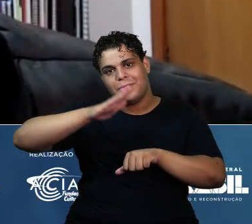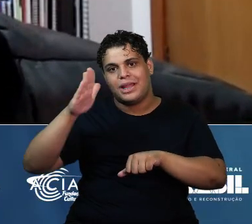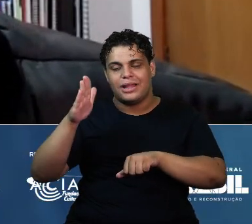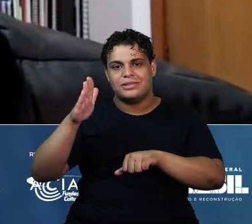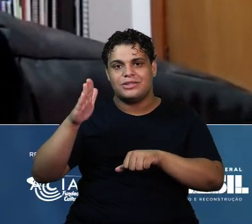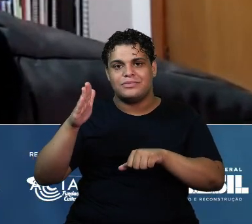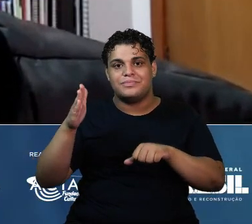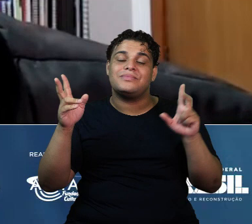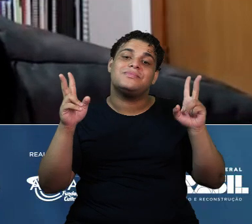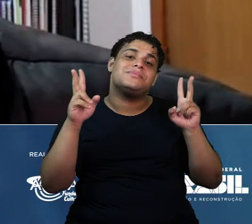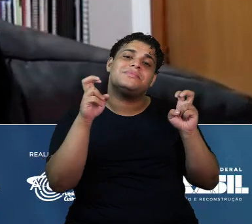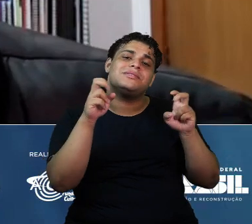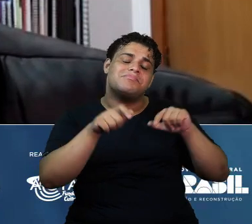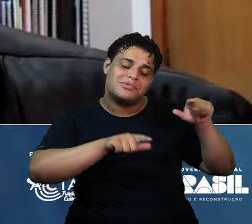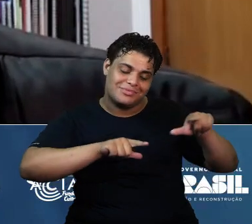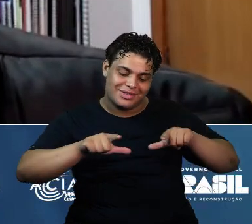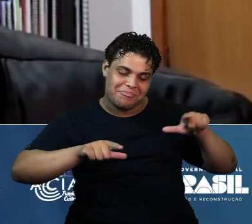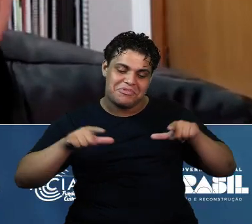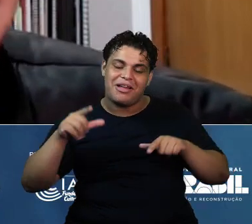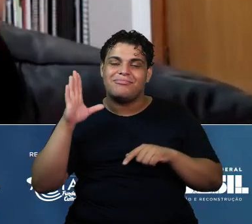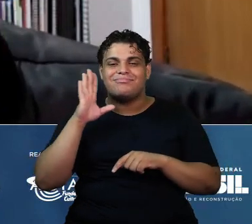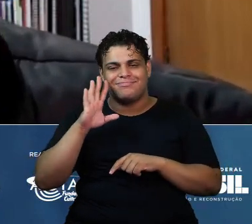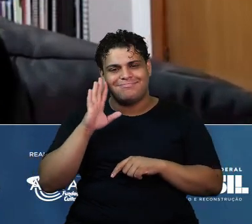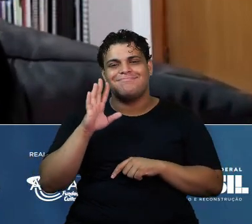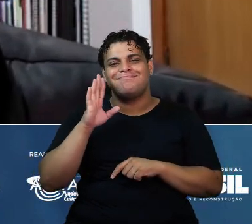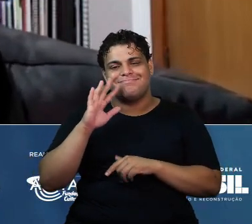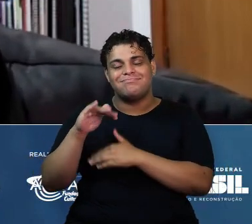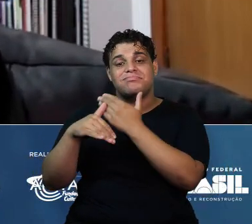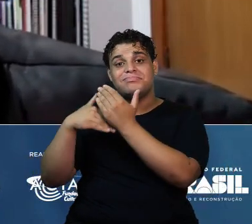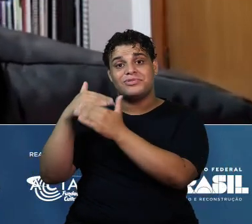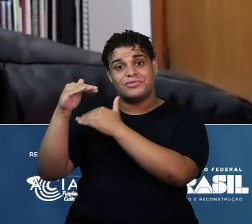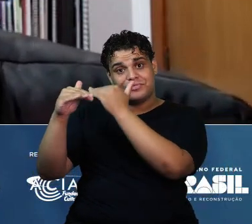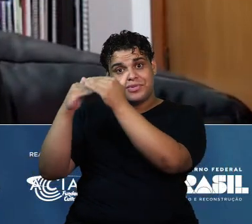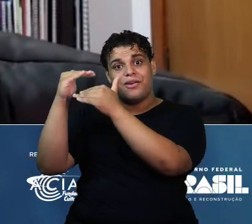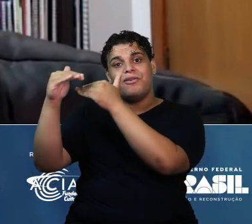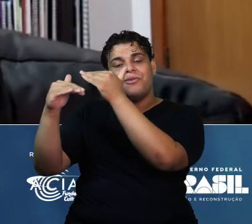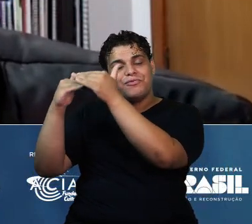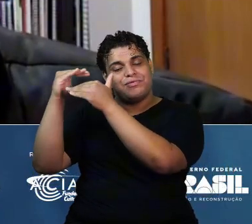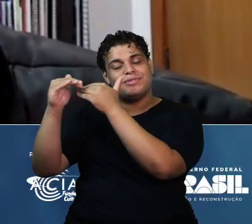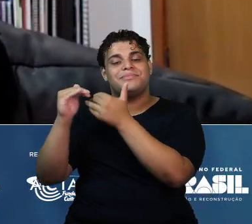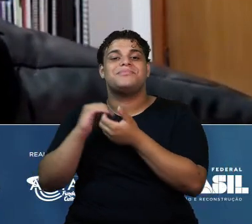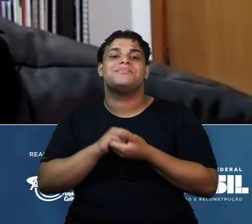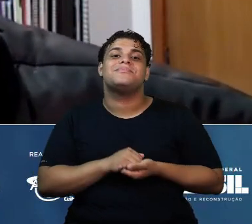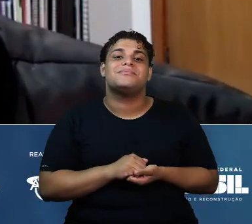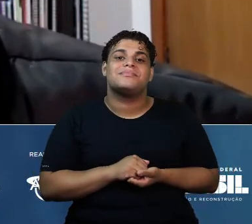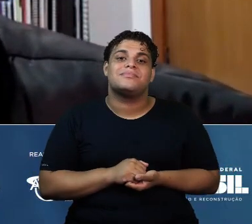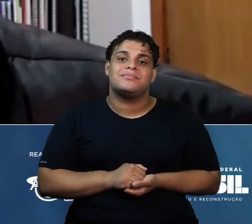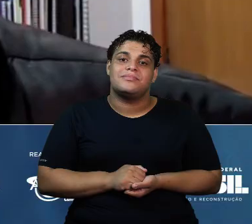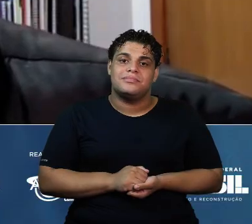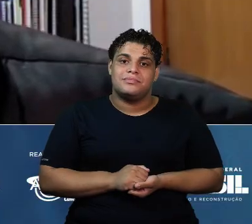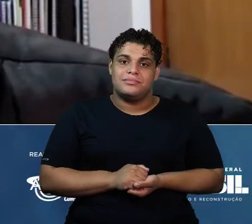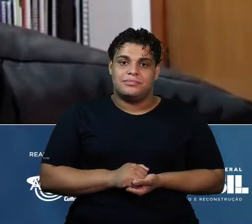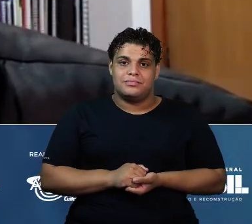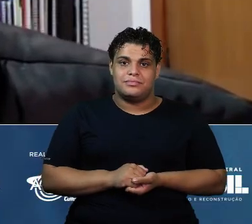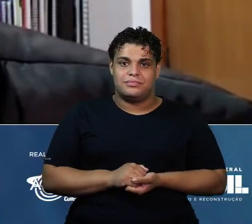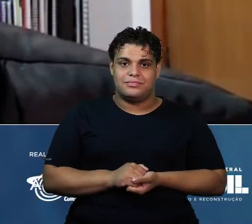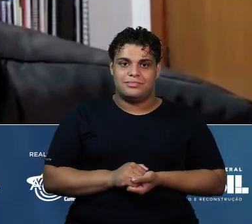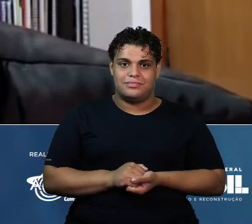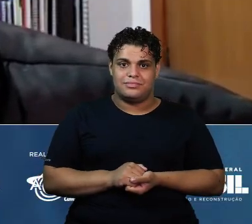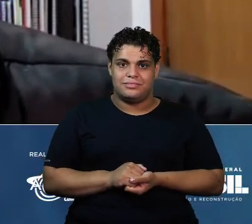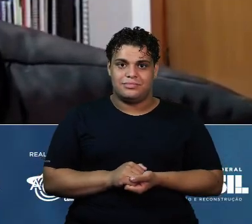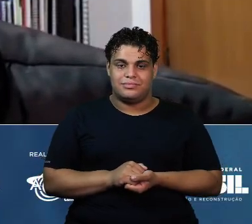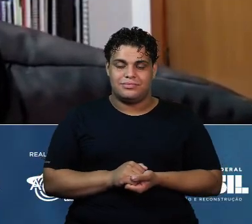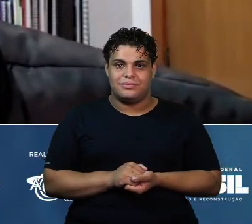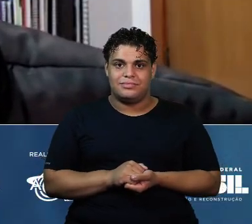sobre o trabalho tão importante que eles desenvolvem, né? Porque a gente, tanto eu como ele, a